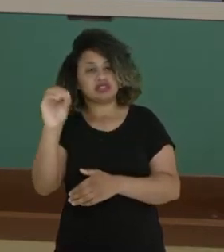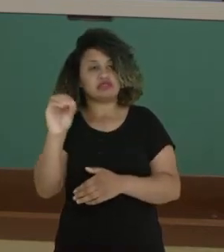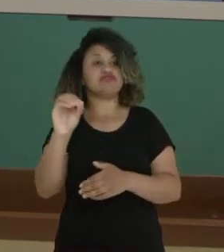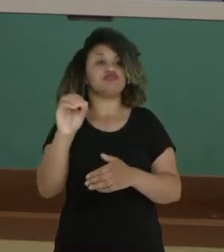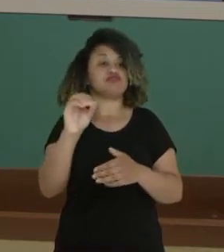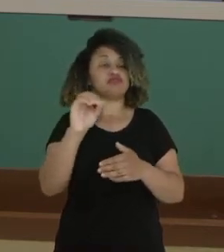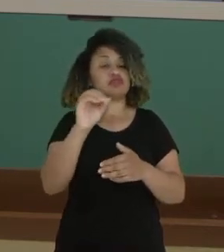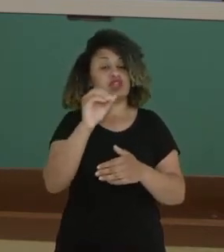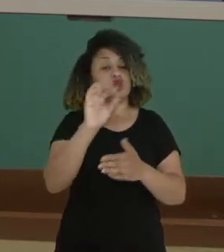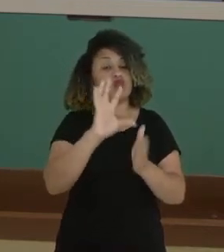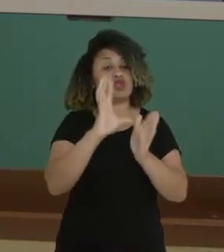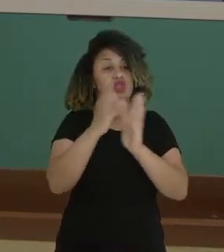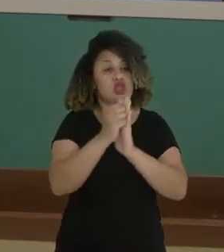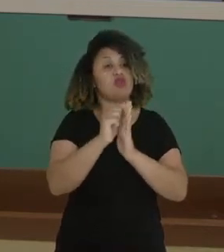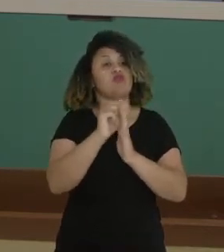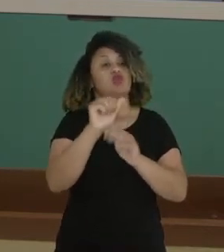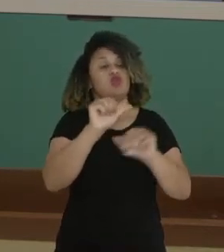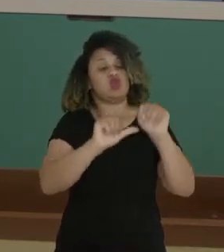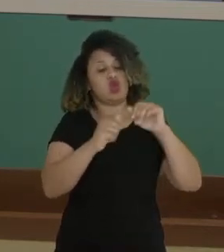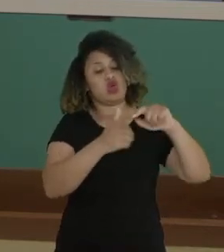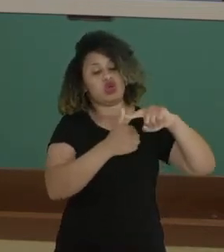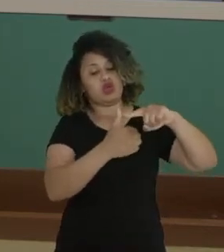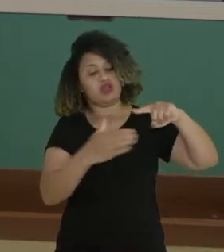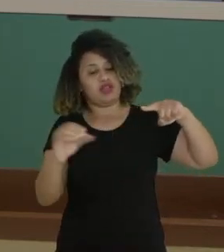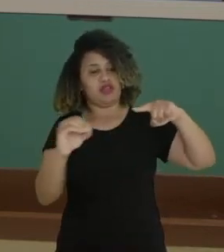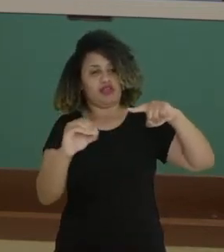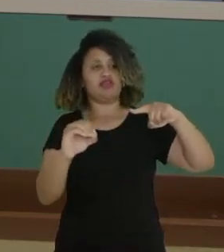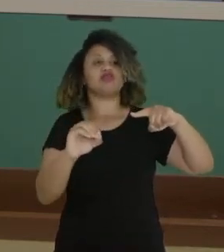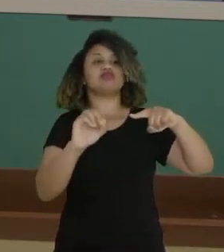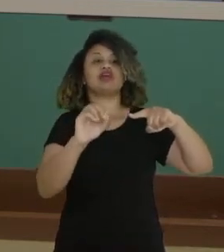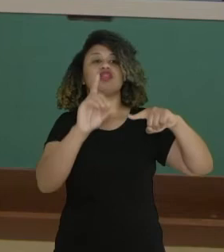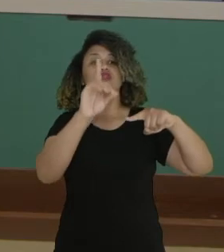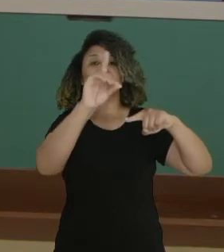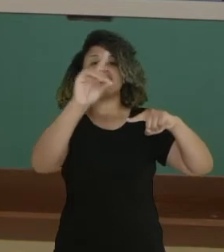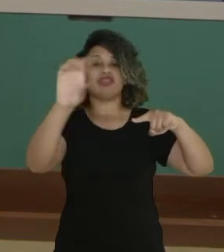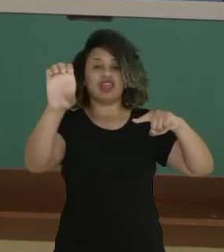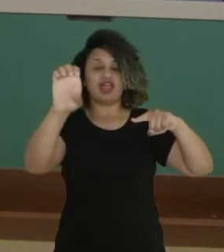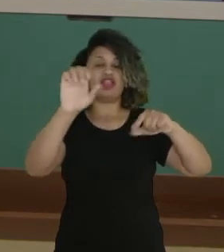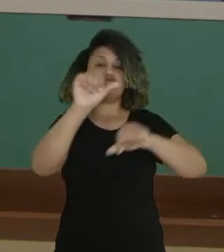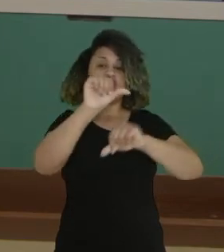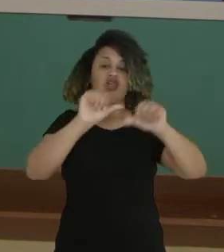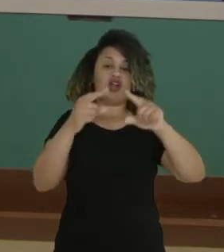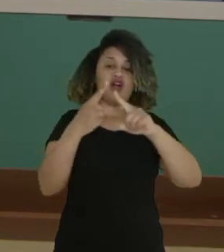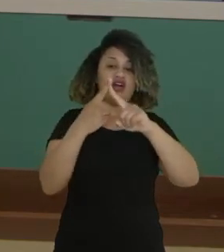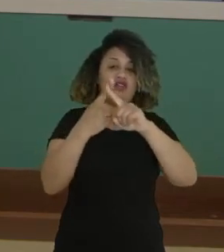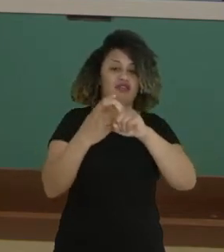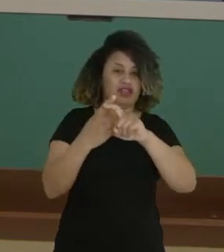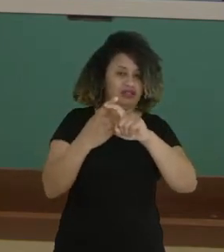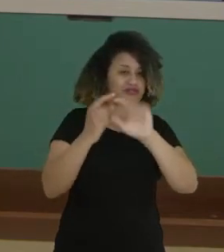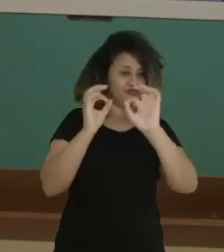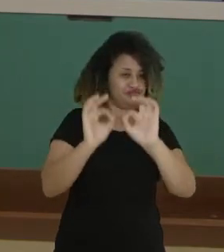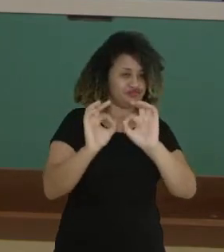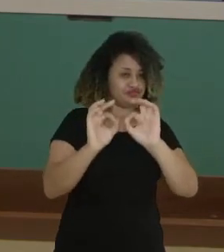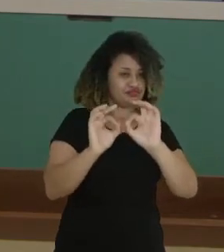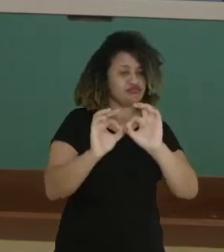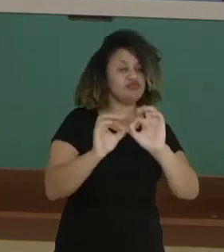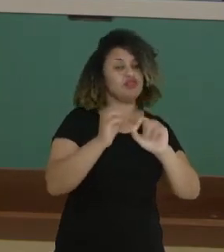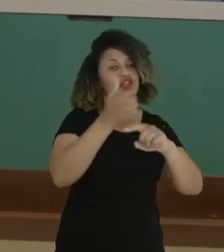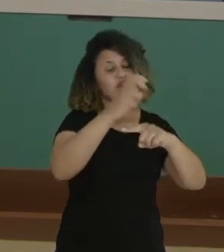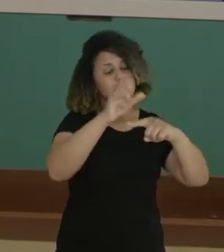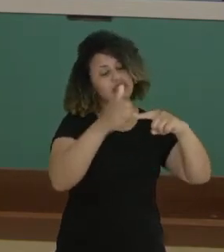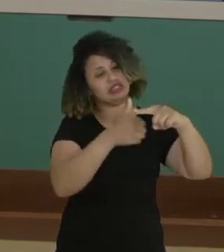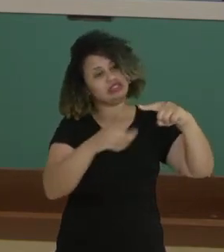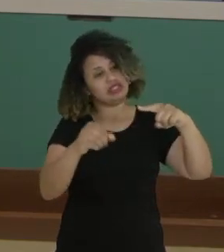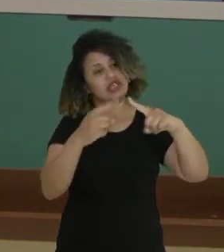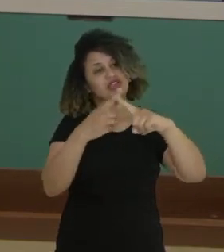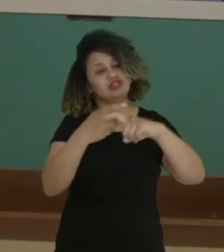símbolo você troca por sobre 100 e esse D você troca por vezes 60. E D